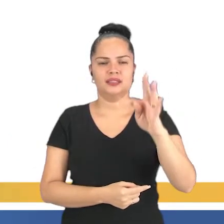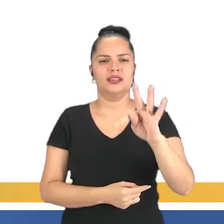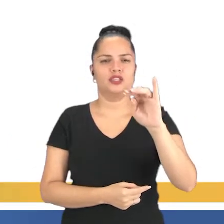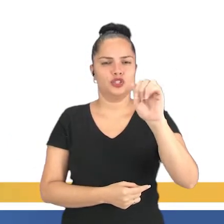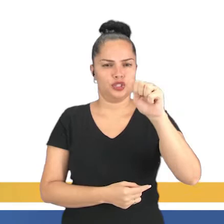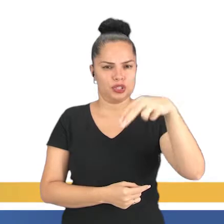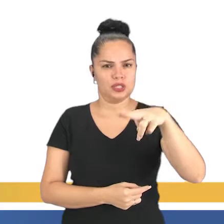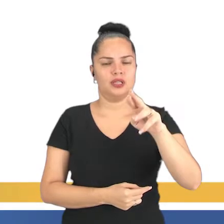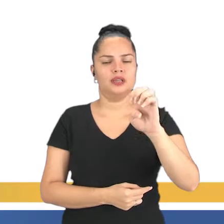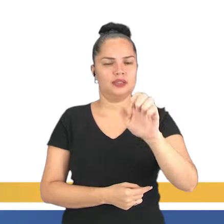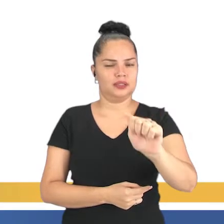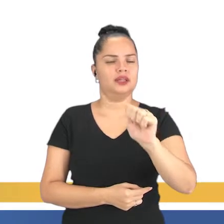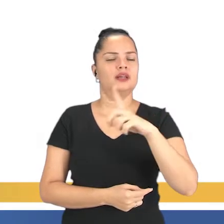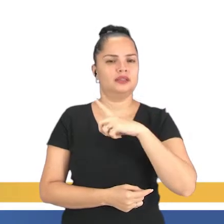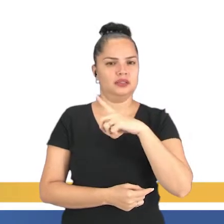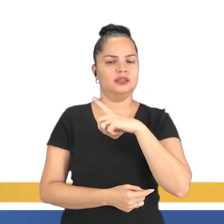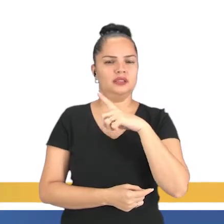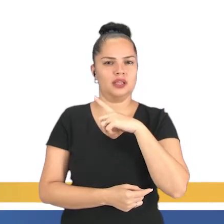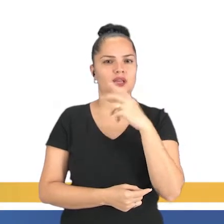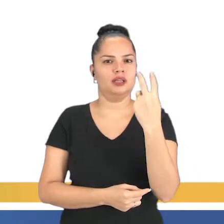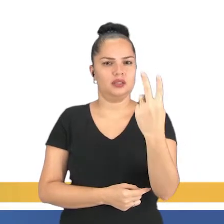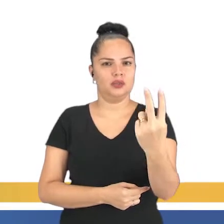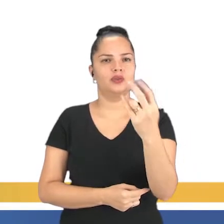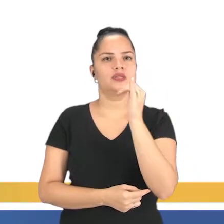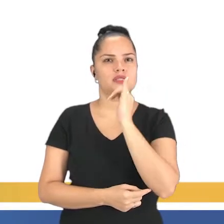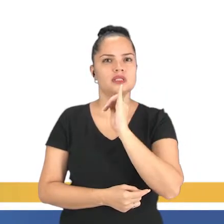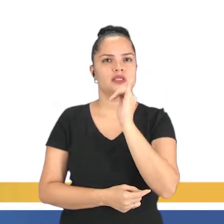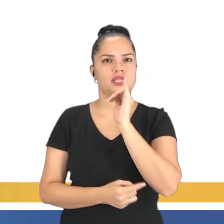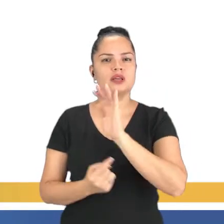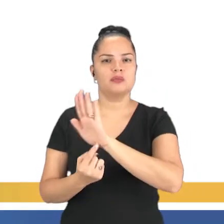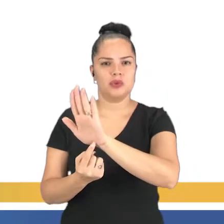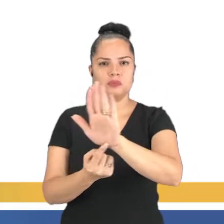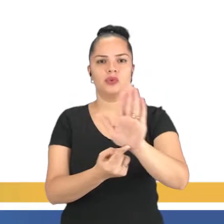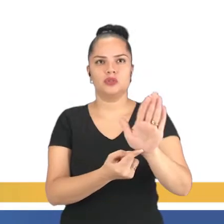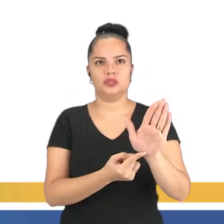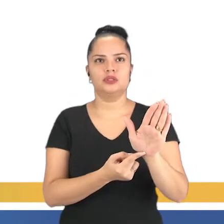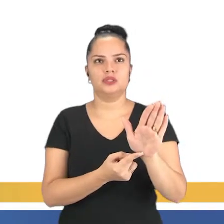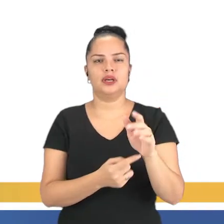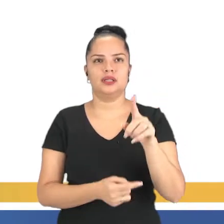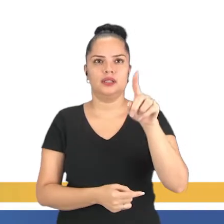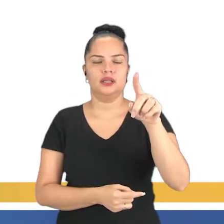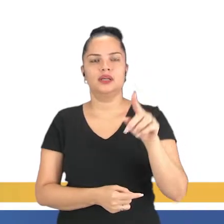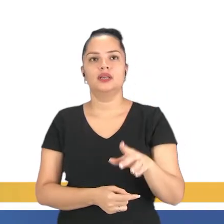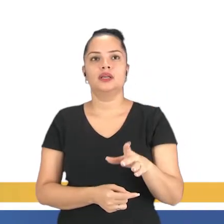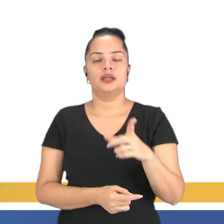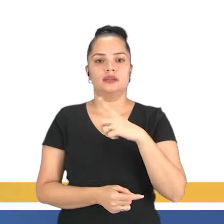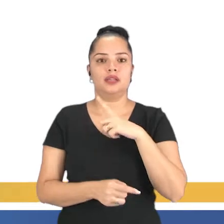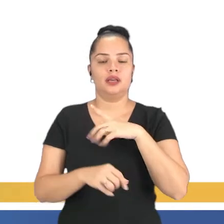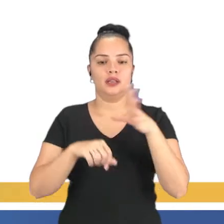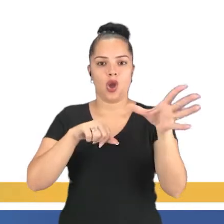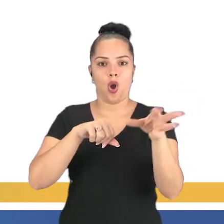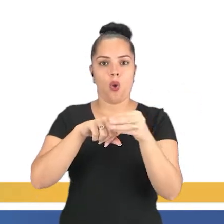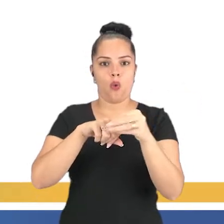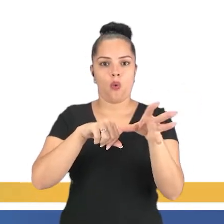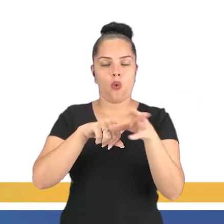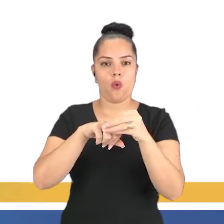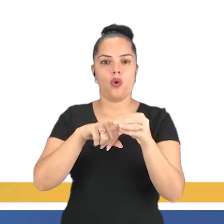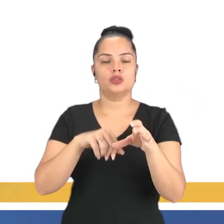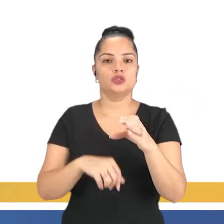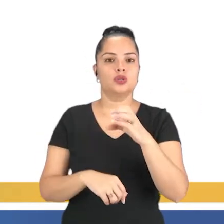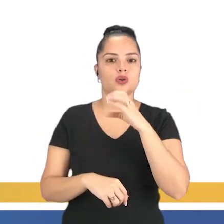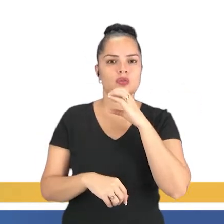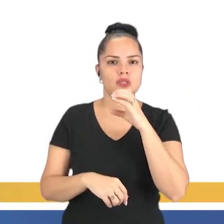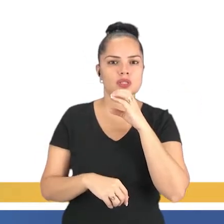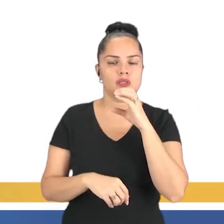temos dois tipos aí e nós vamos mostrar para vocês aqui no nosso slide. Enciclopédicos, infográficos